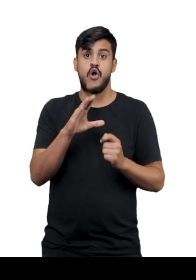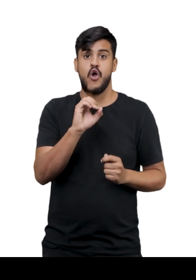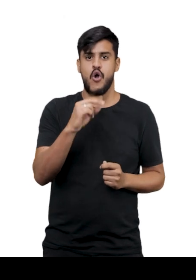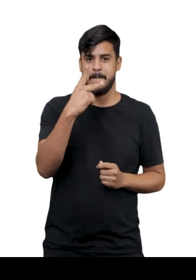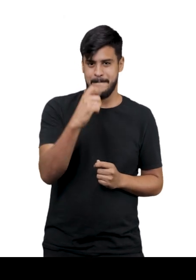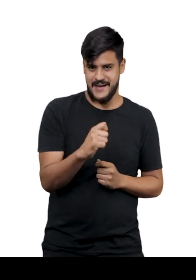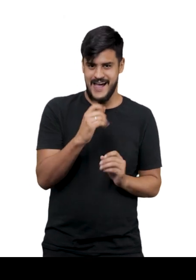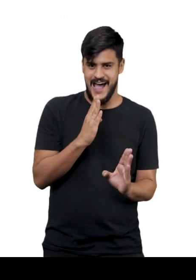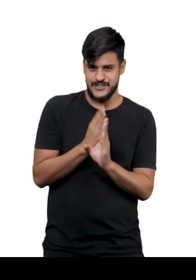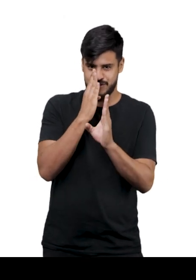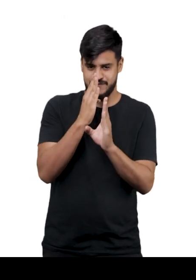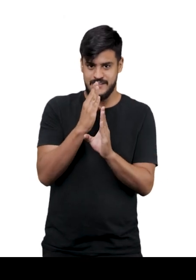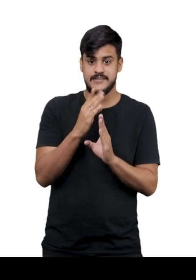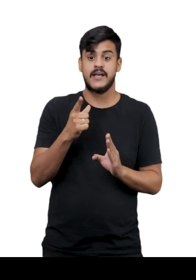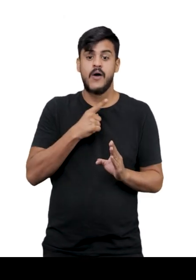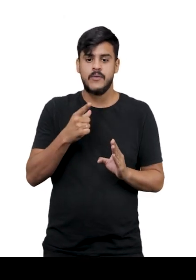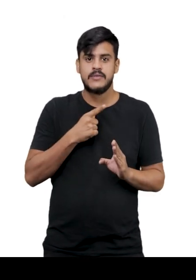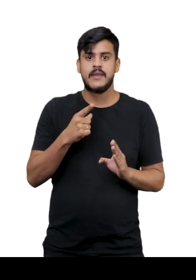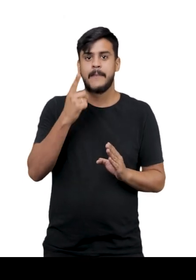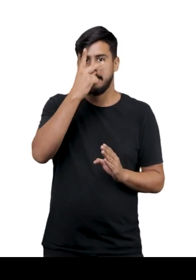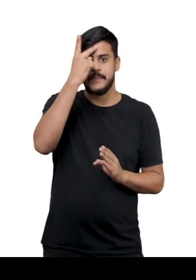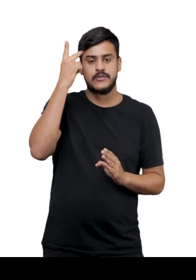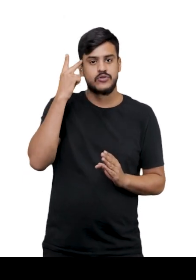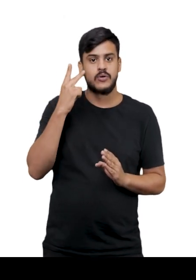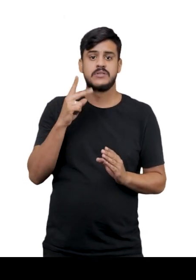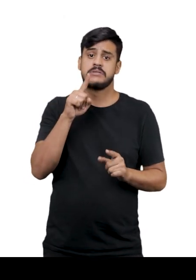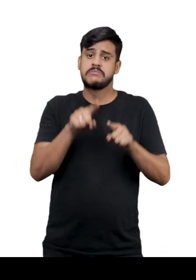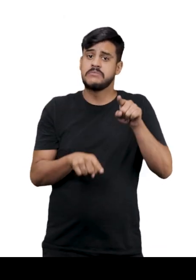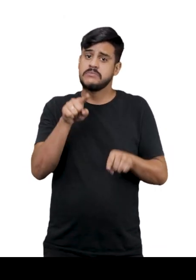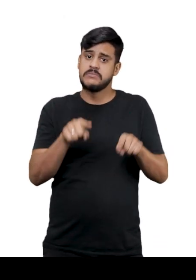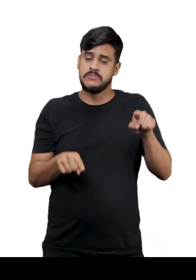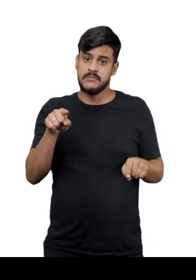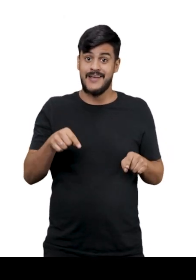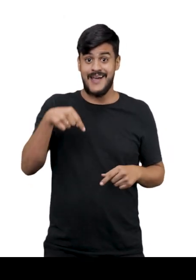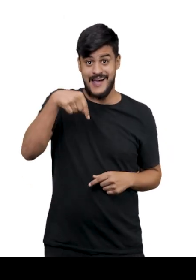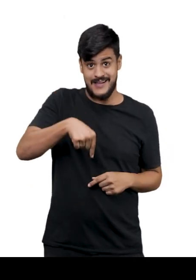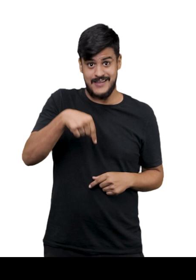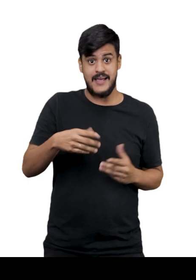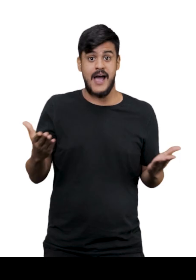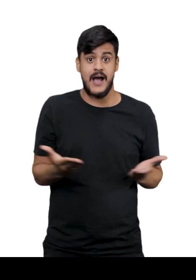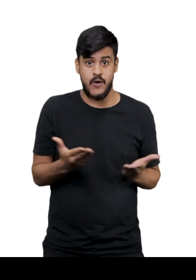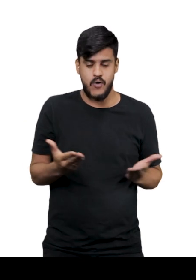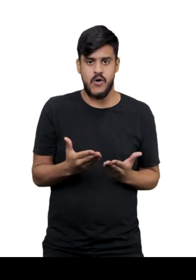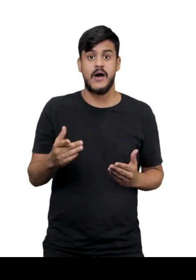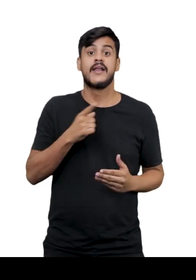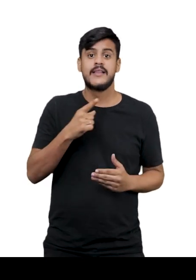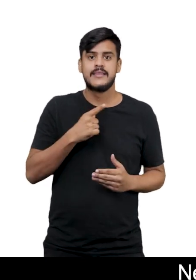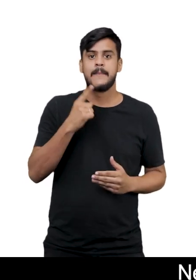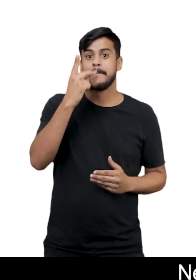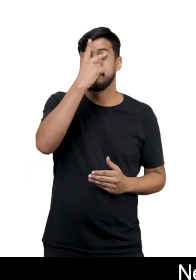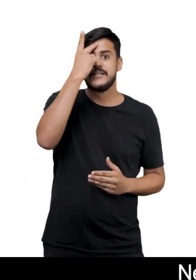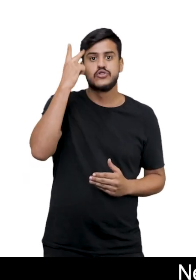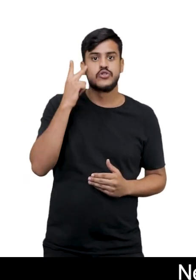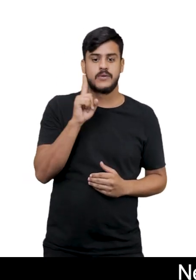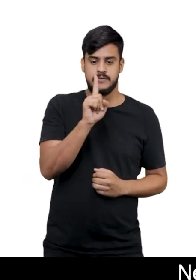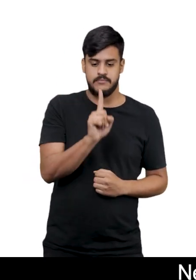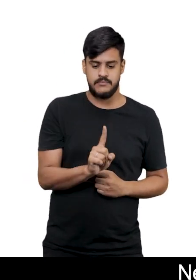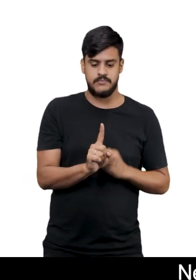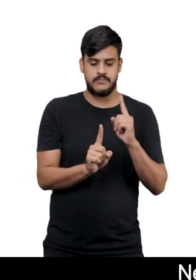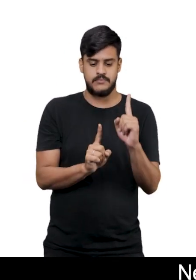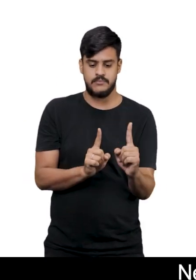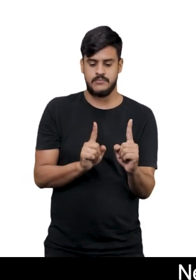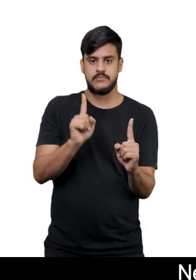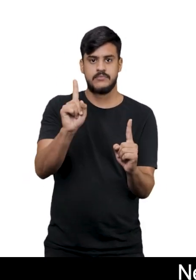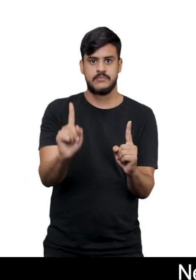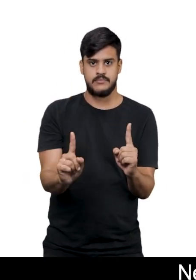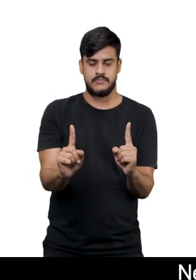Esculpidas em madeira, as copas de adivinhação possuem em sua base figuras que podem variar. Nestes casos, há